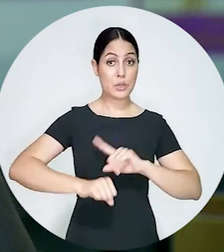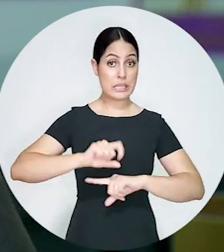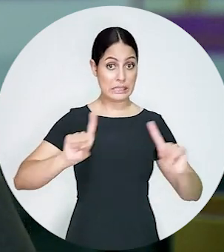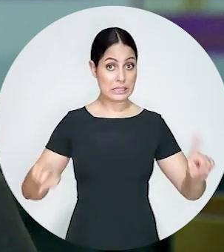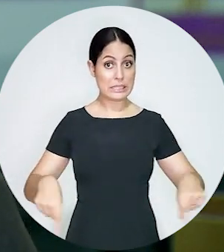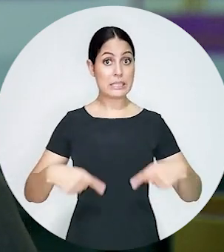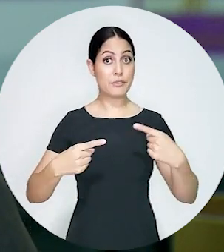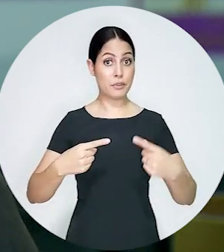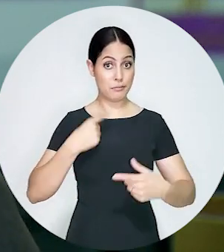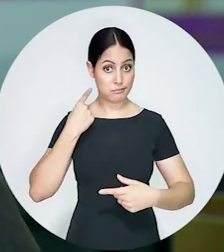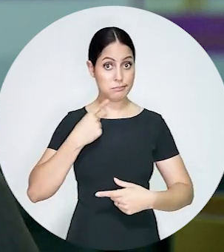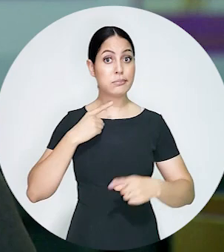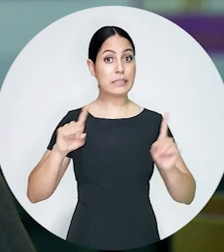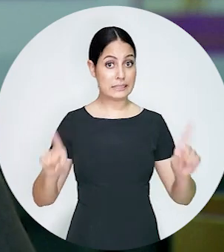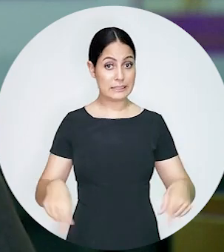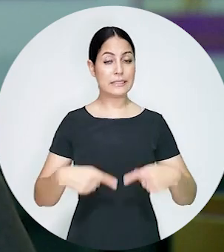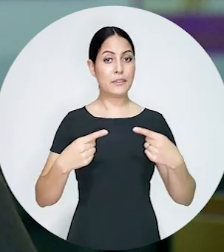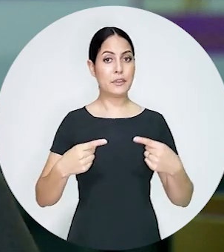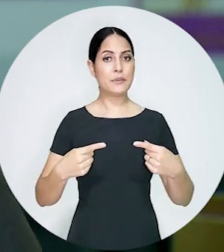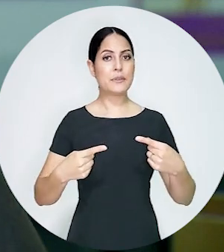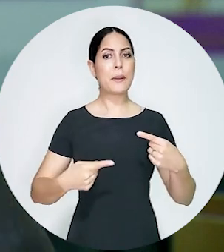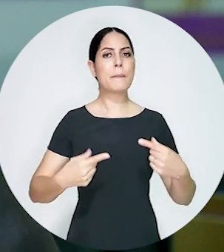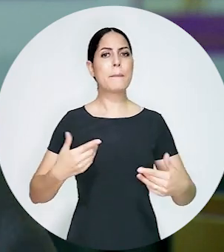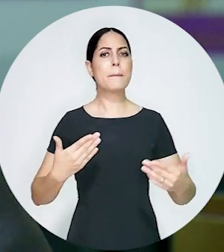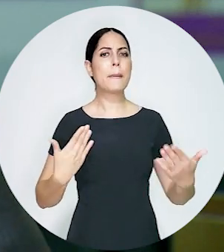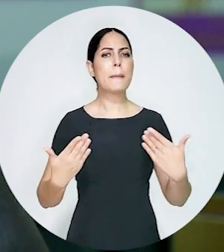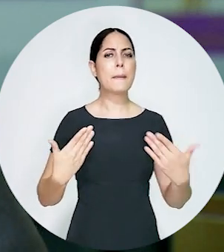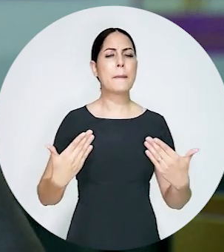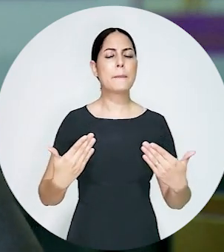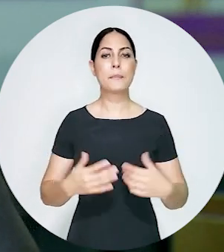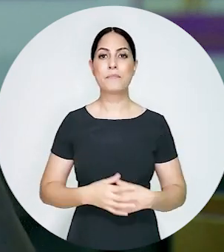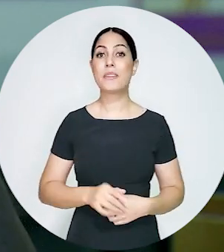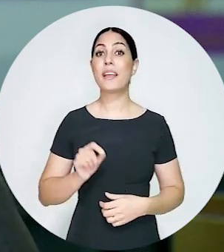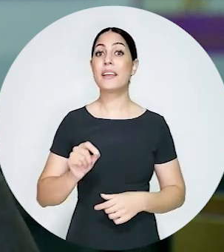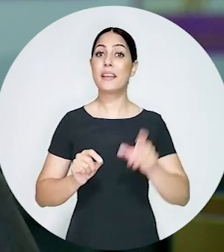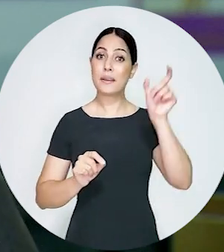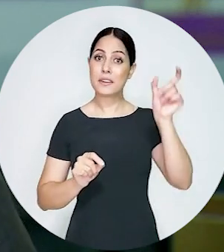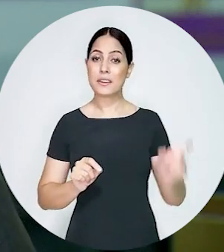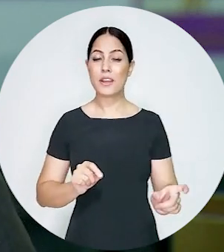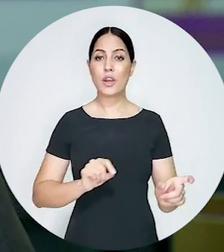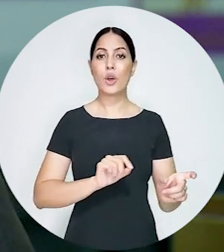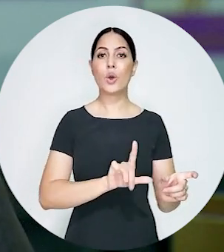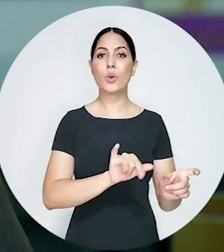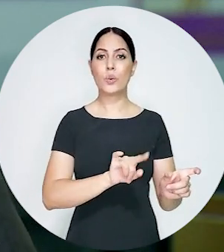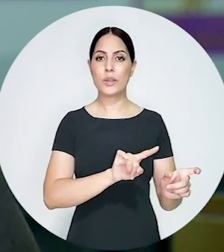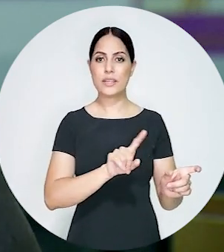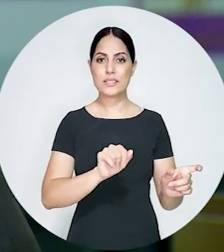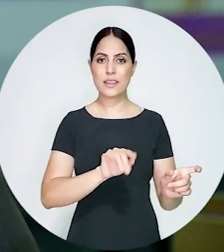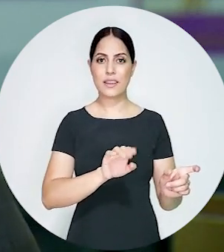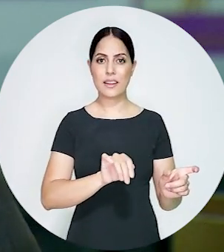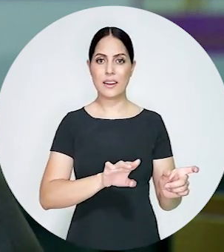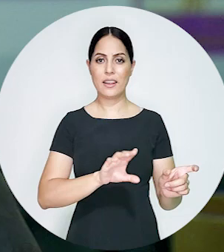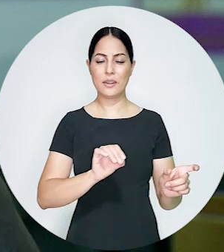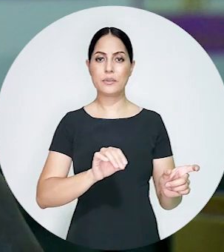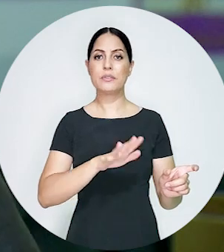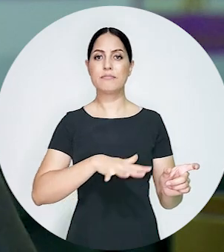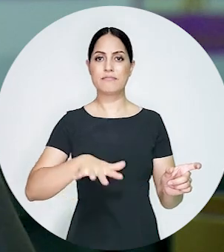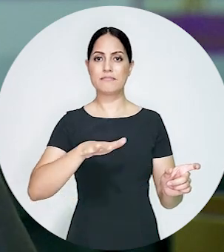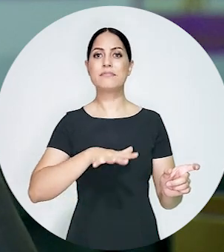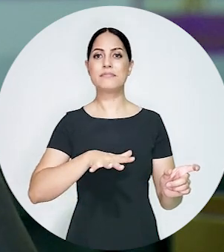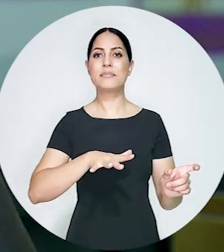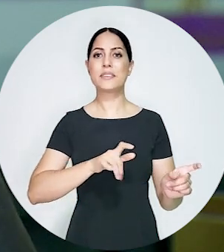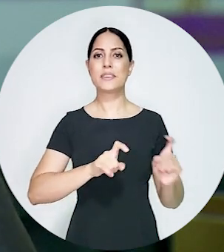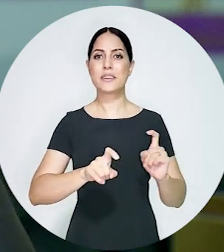desafios da sociedade e da advocacia. A primeira convidada foi a empresária Luísa Helena Trajano, presidente do Conselho